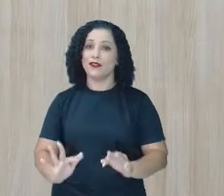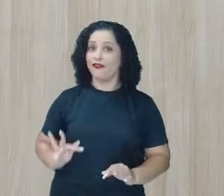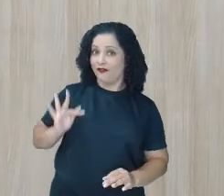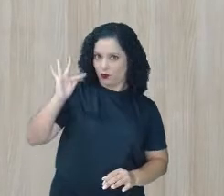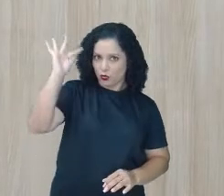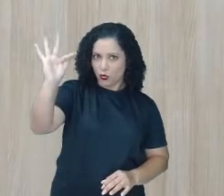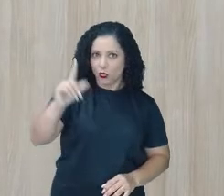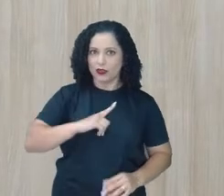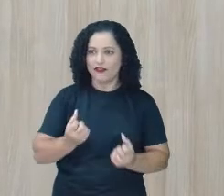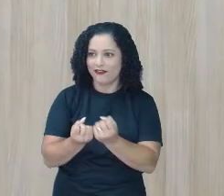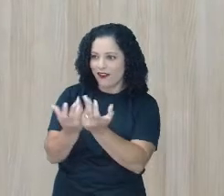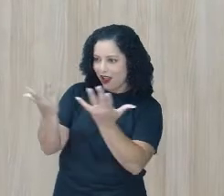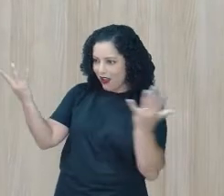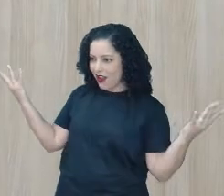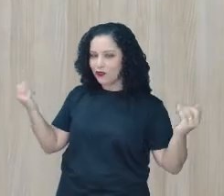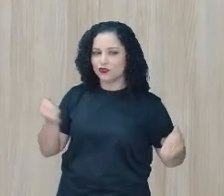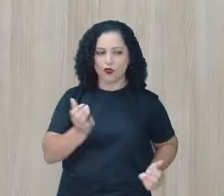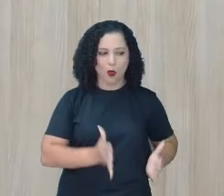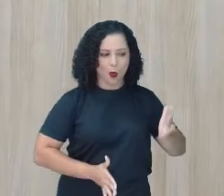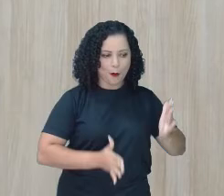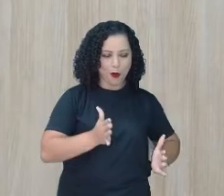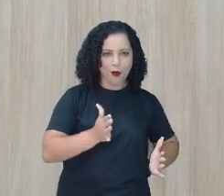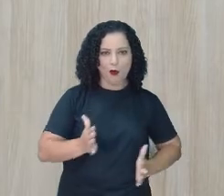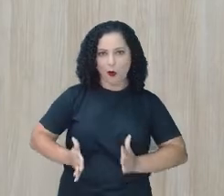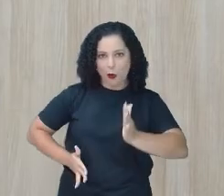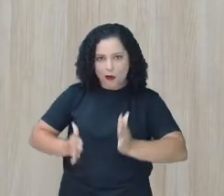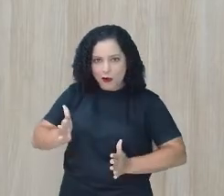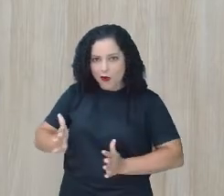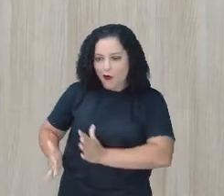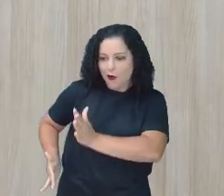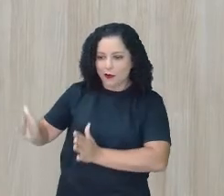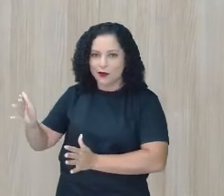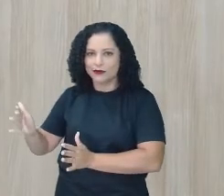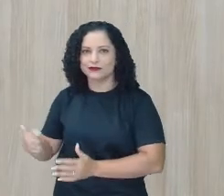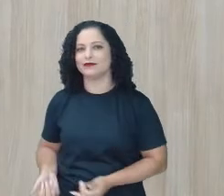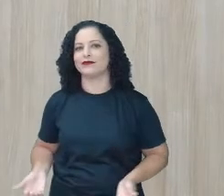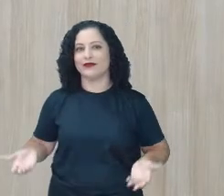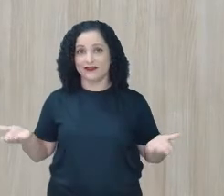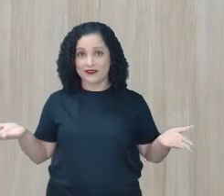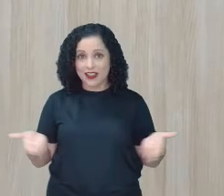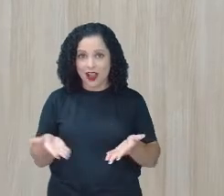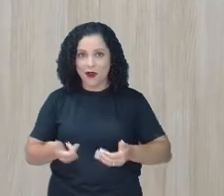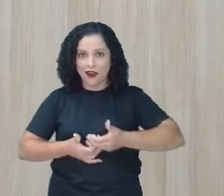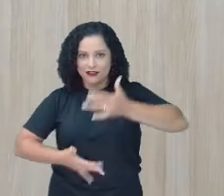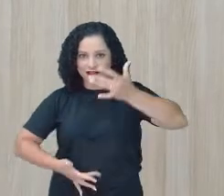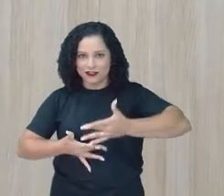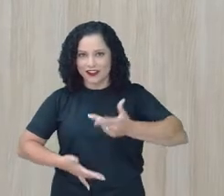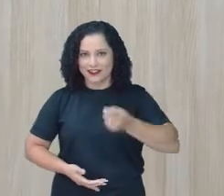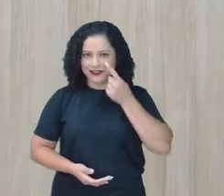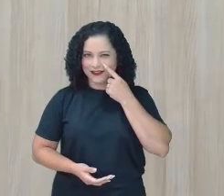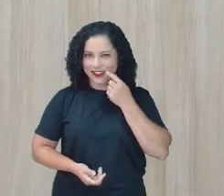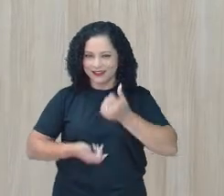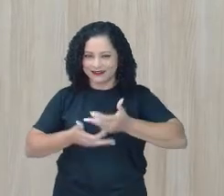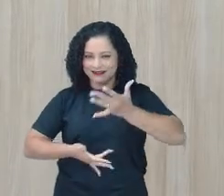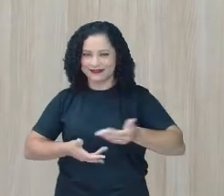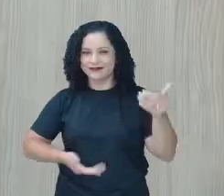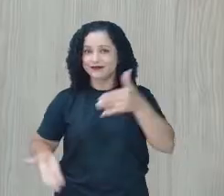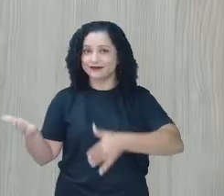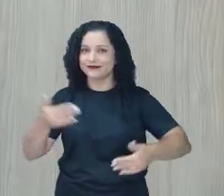gente espera, né, professora Adriana, poder assistir tudo isso. Vamos dar uma passadinha lá no chat e ver o que é que vocês estão comentando da nossa